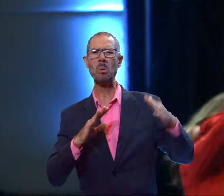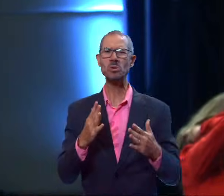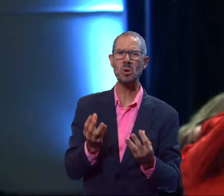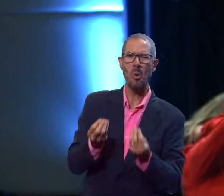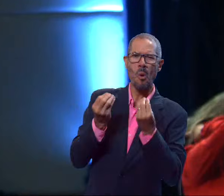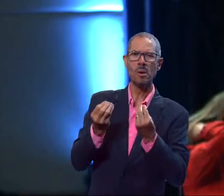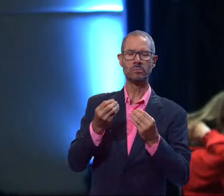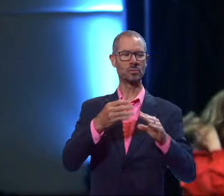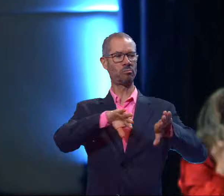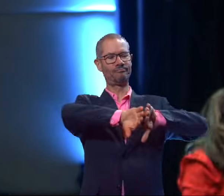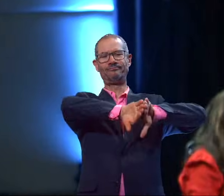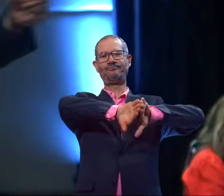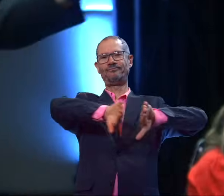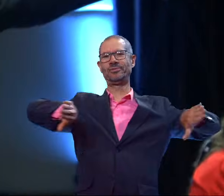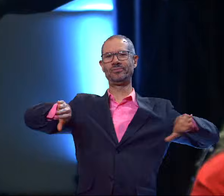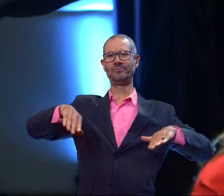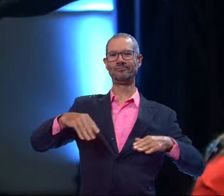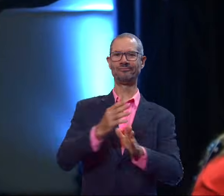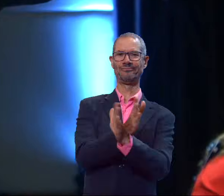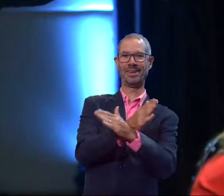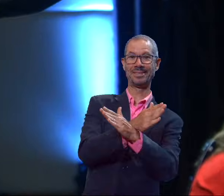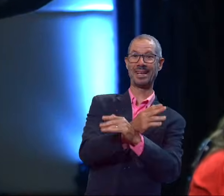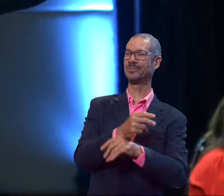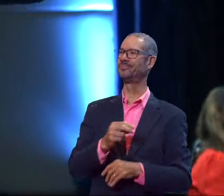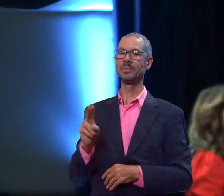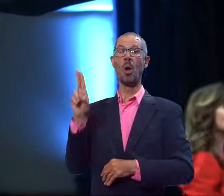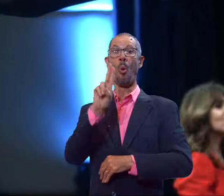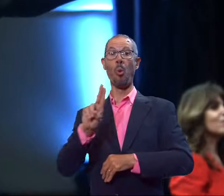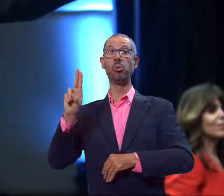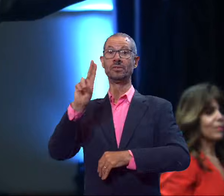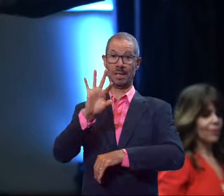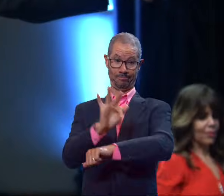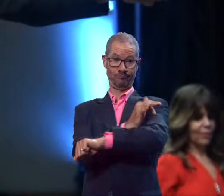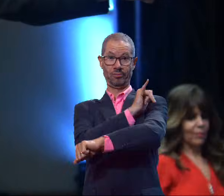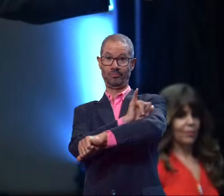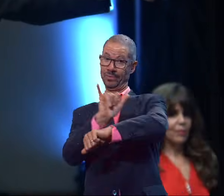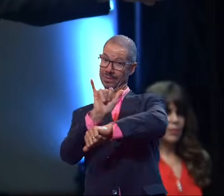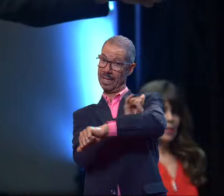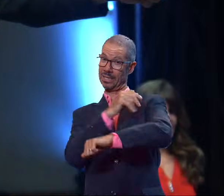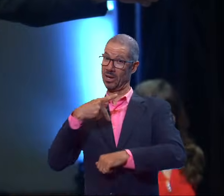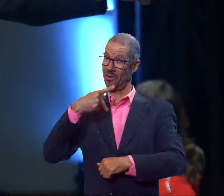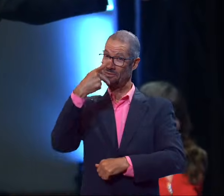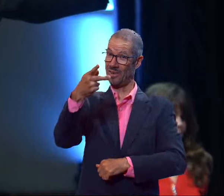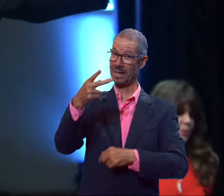estão afastados. Usa as ferramentas que eu falei.